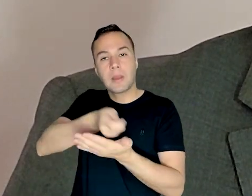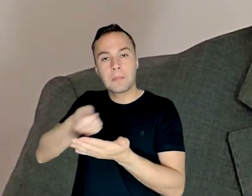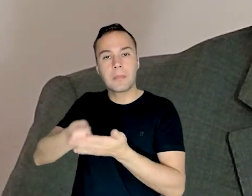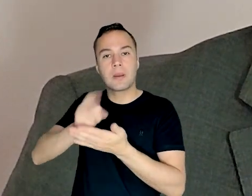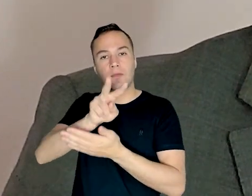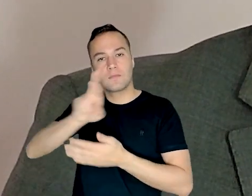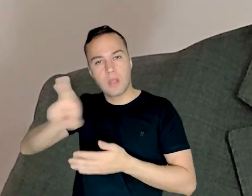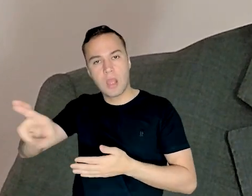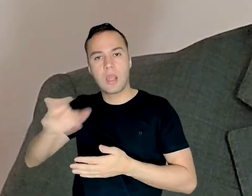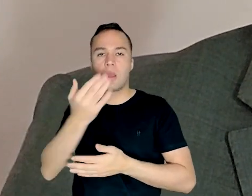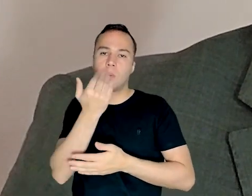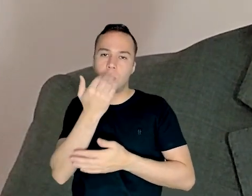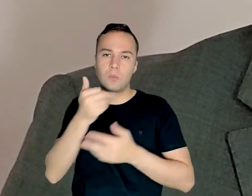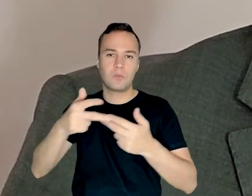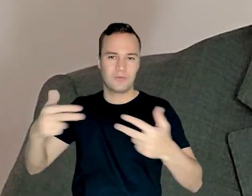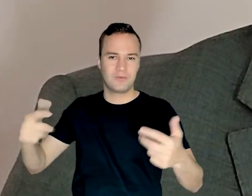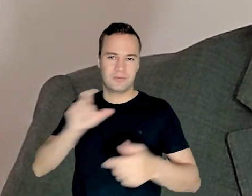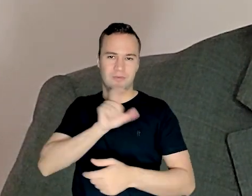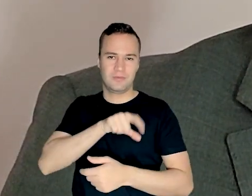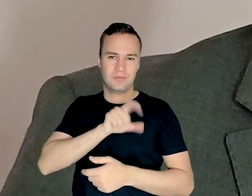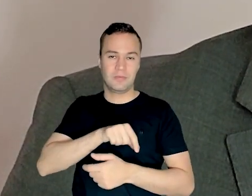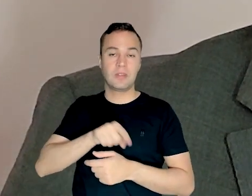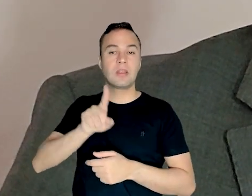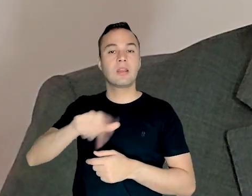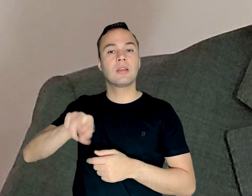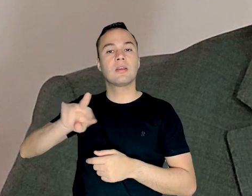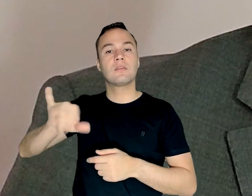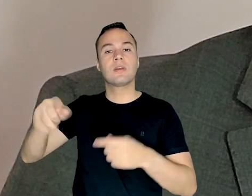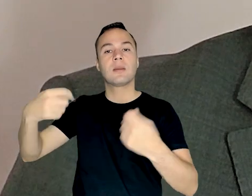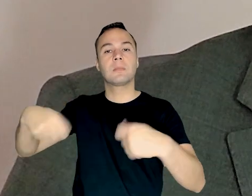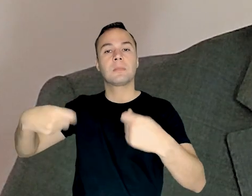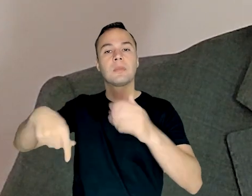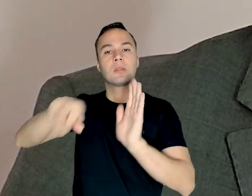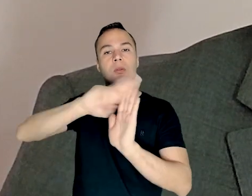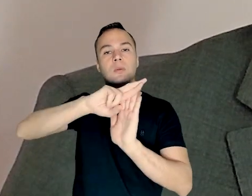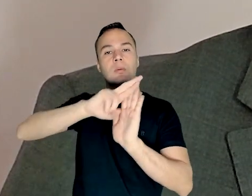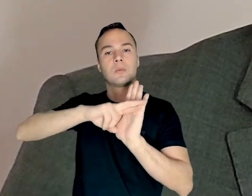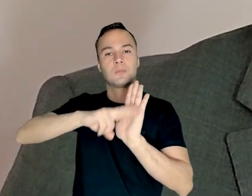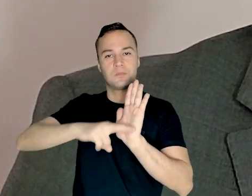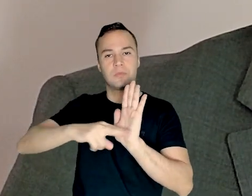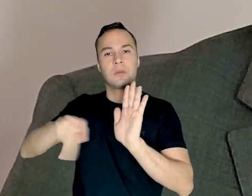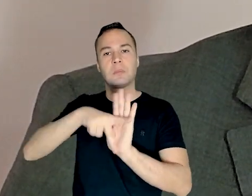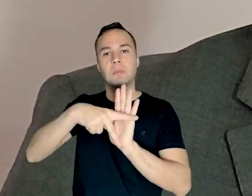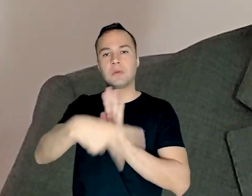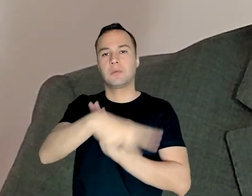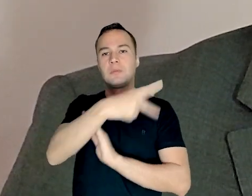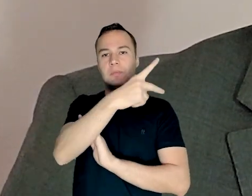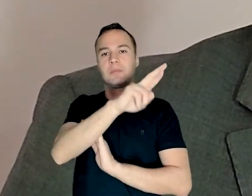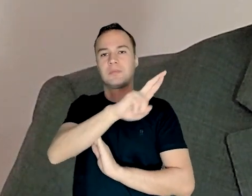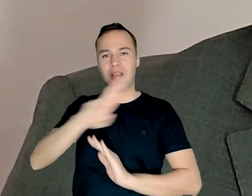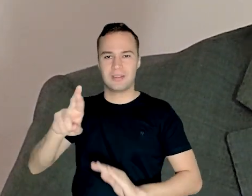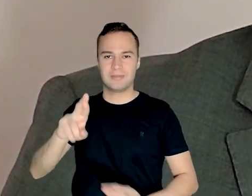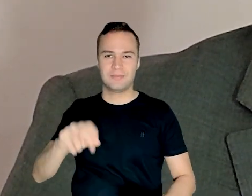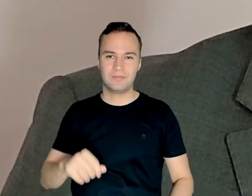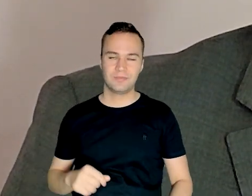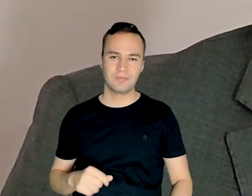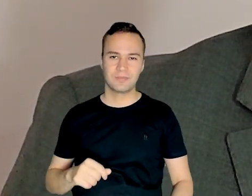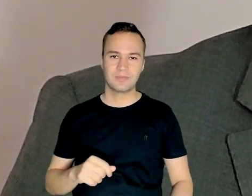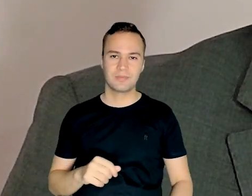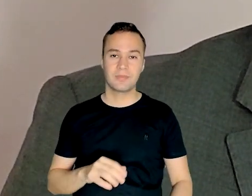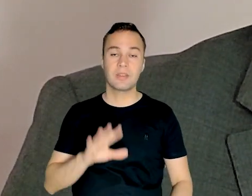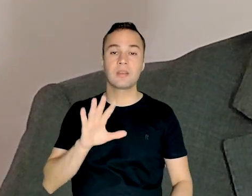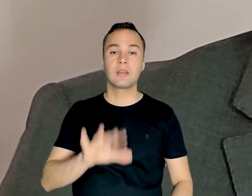o seu pagamento durante o período de afastamento vai depender, e muito, das previsões da